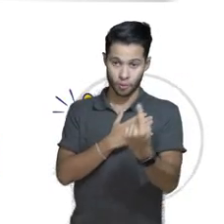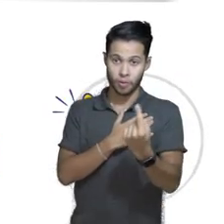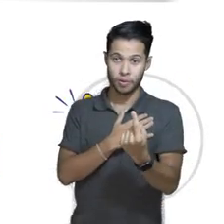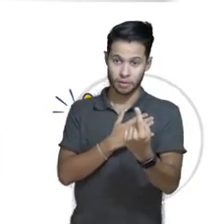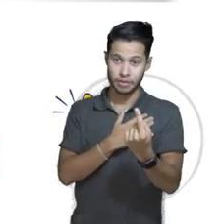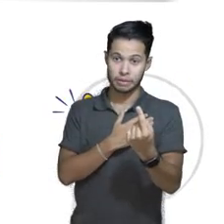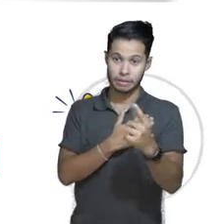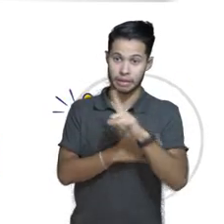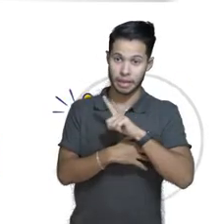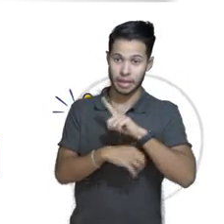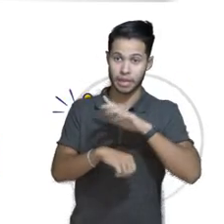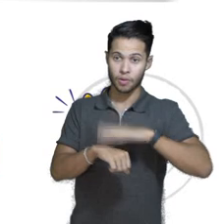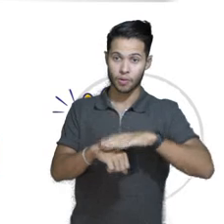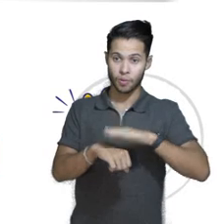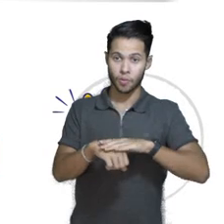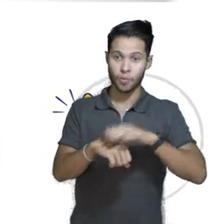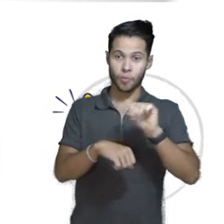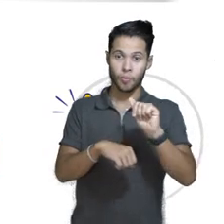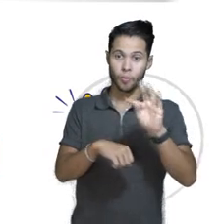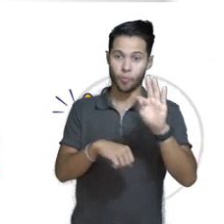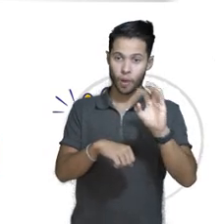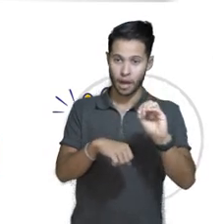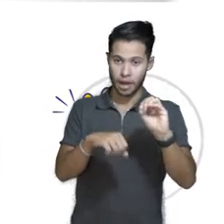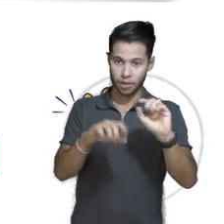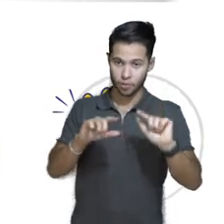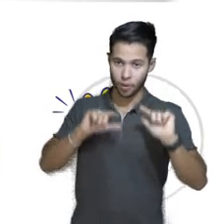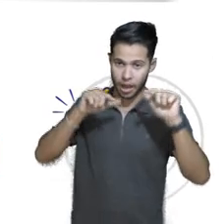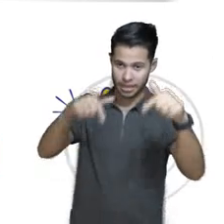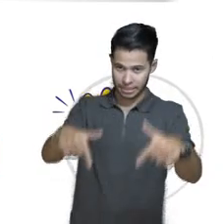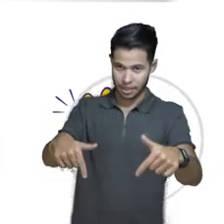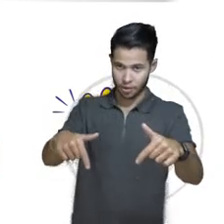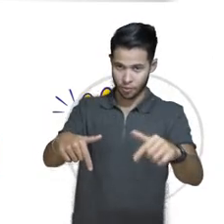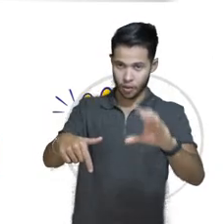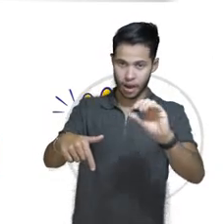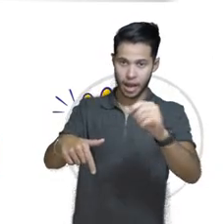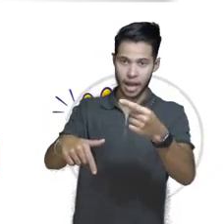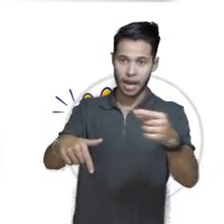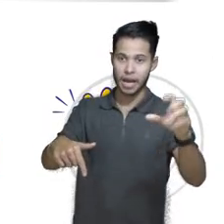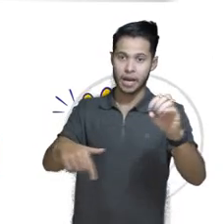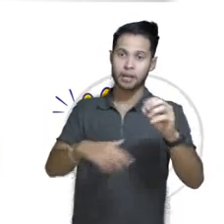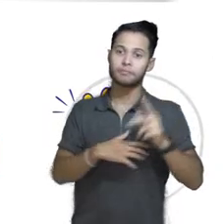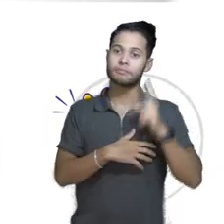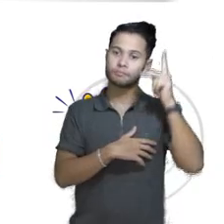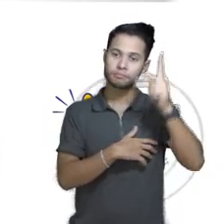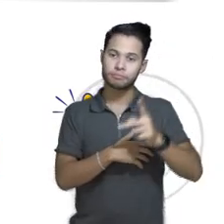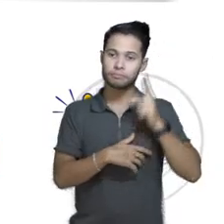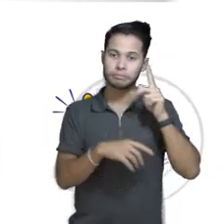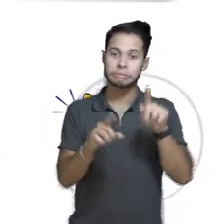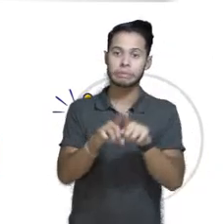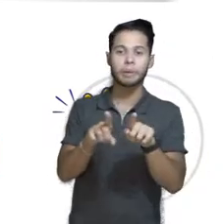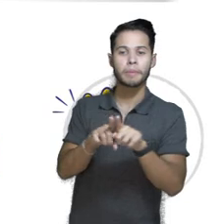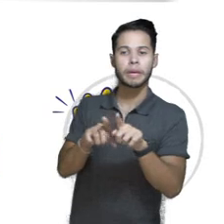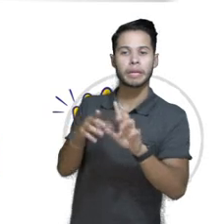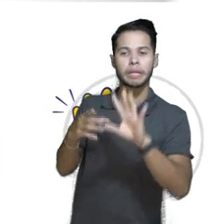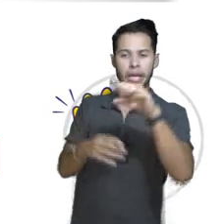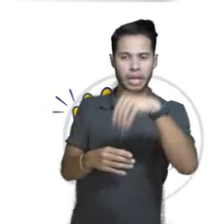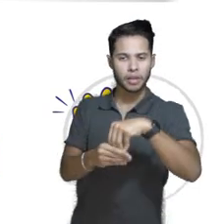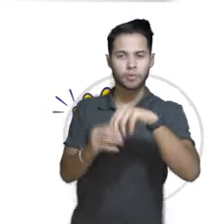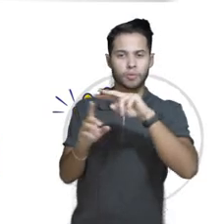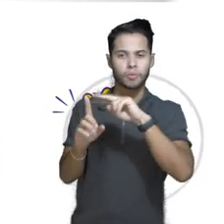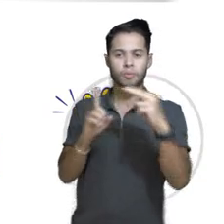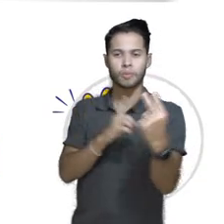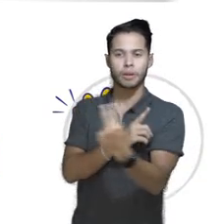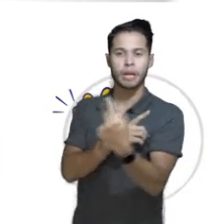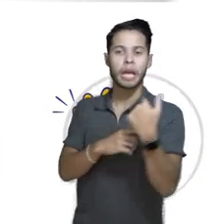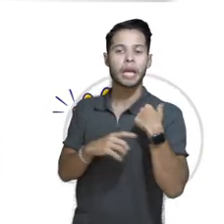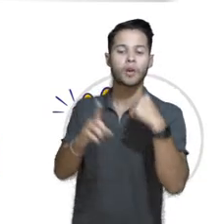ato e que eu tenho dentro desse contexto a visão de que tipo de homem eu quero que tipo de sociedade eu